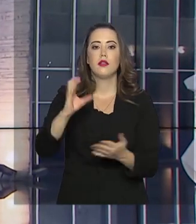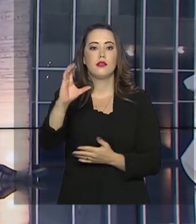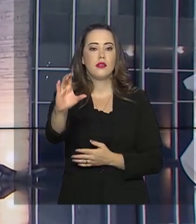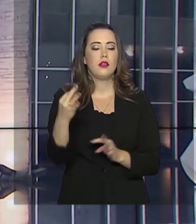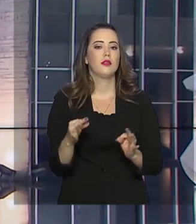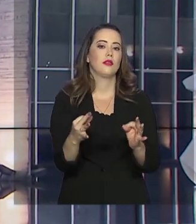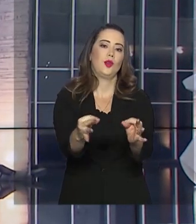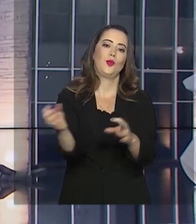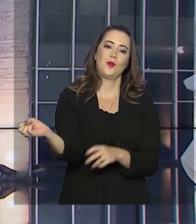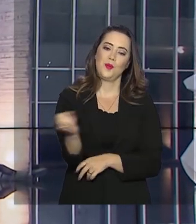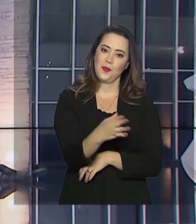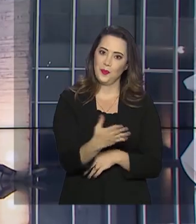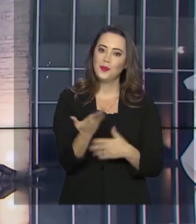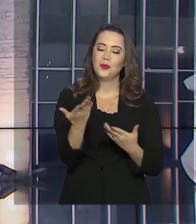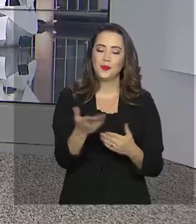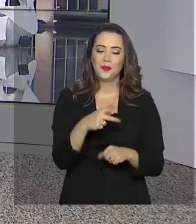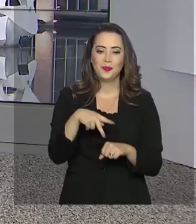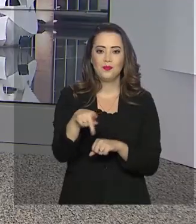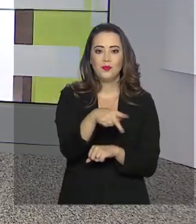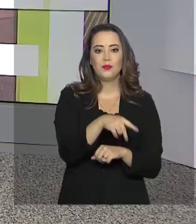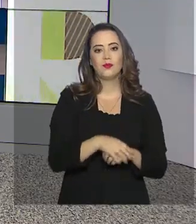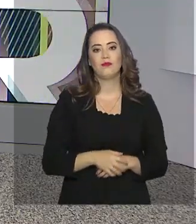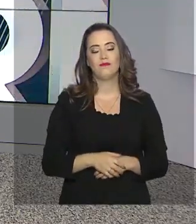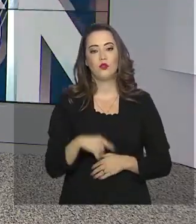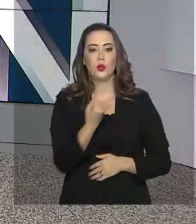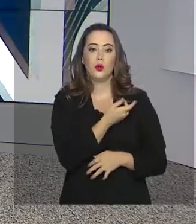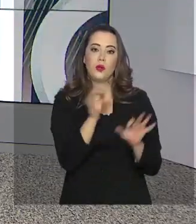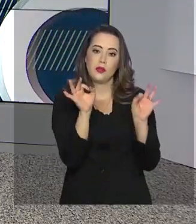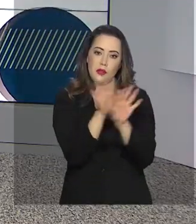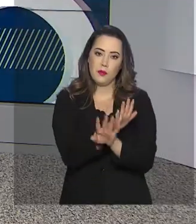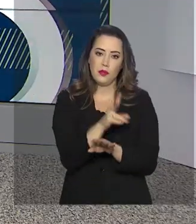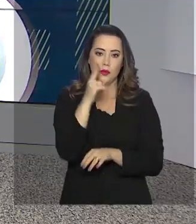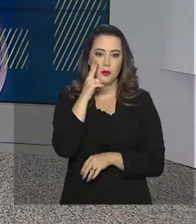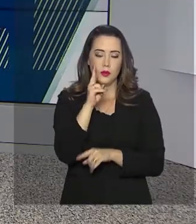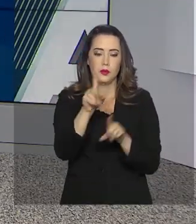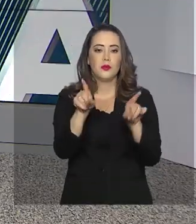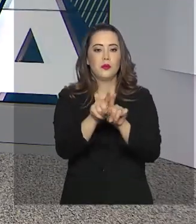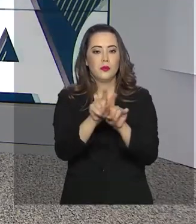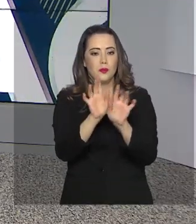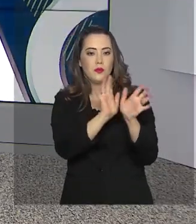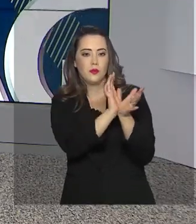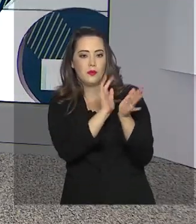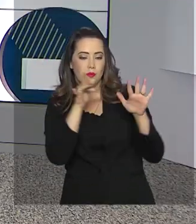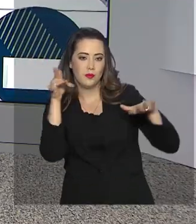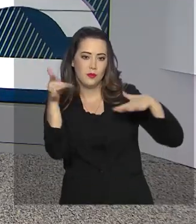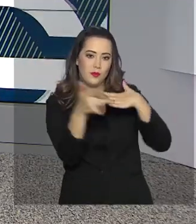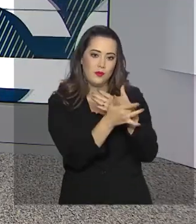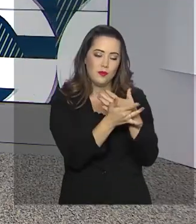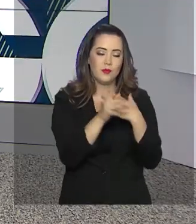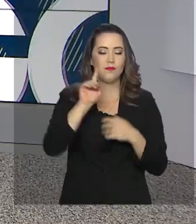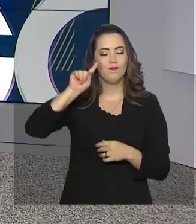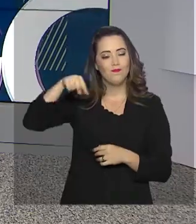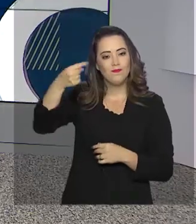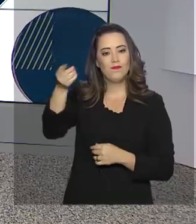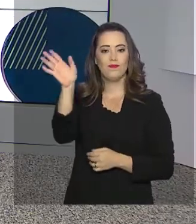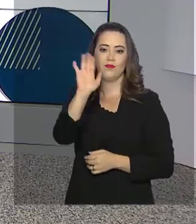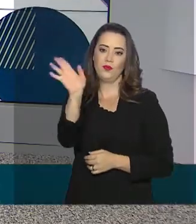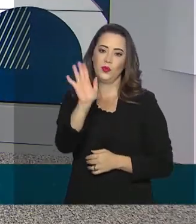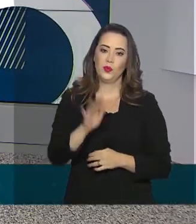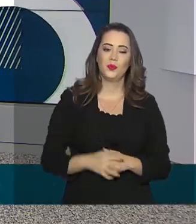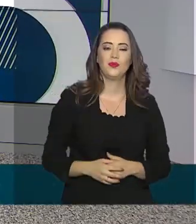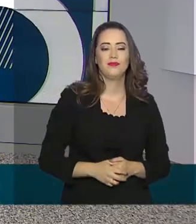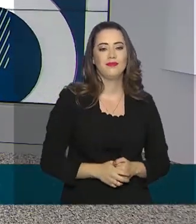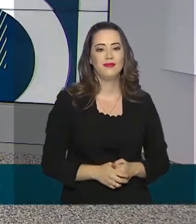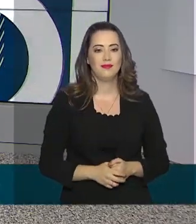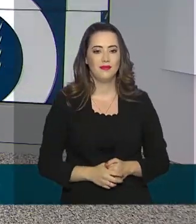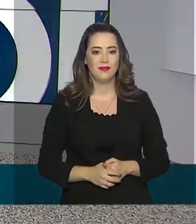inovação entre os países o governo agora fica por aqui continue nos acompanhando pelas redes sociais nos vemos